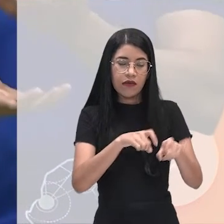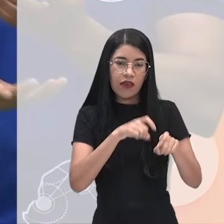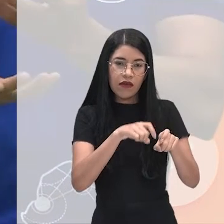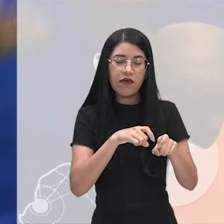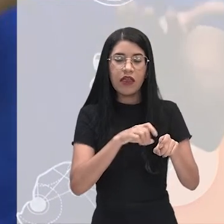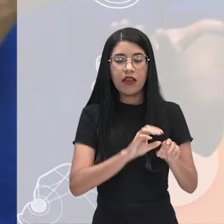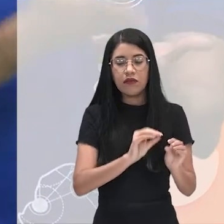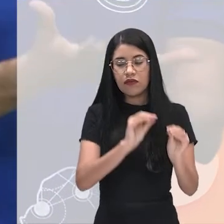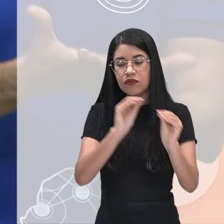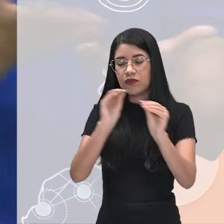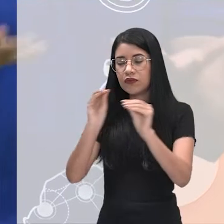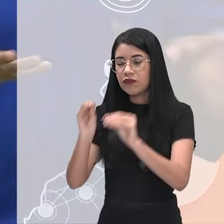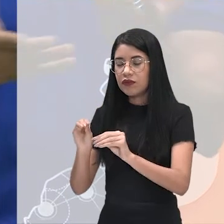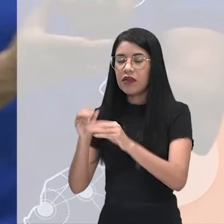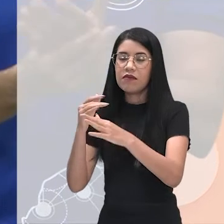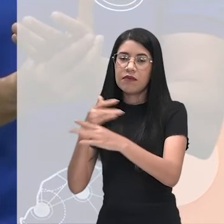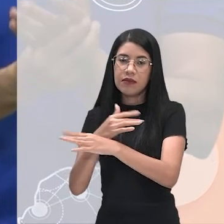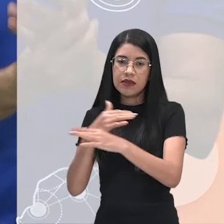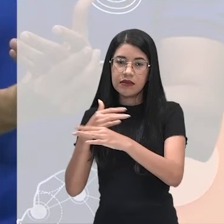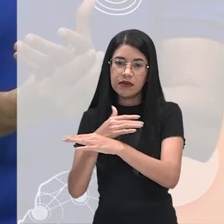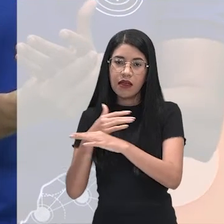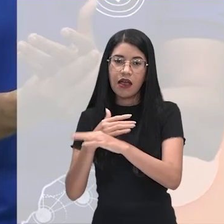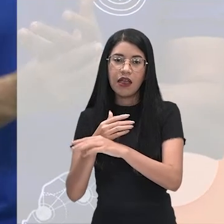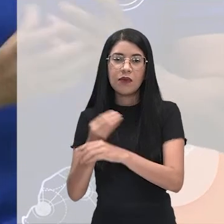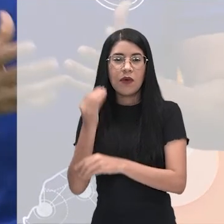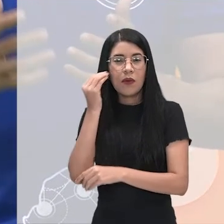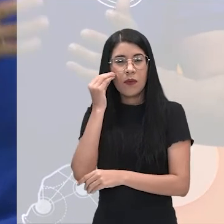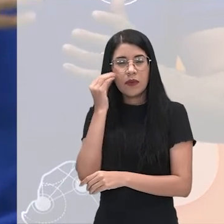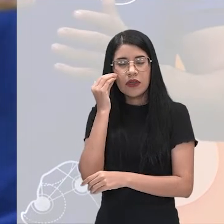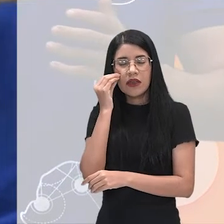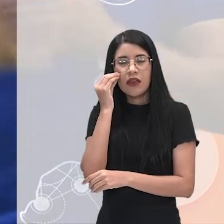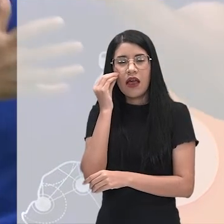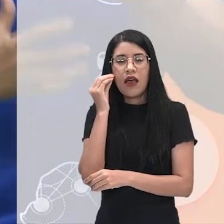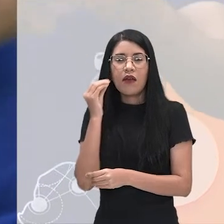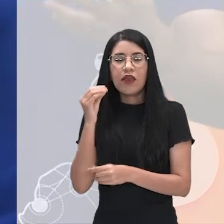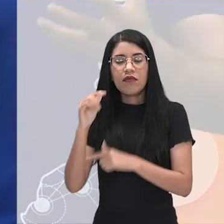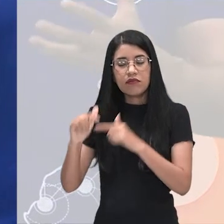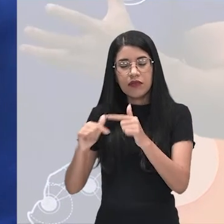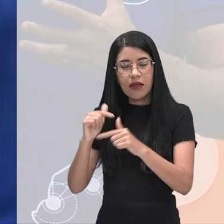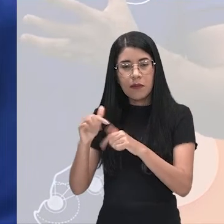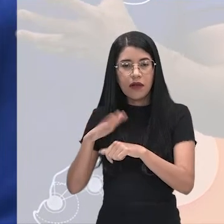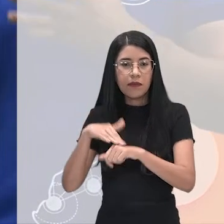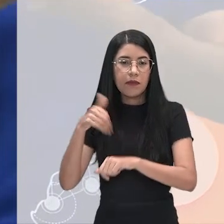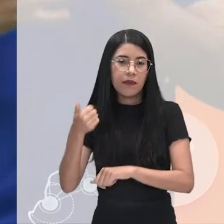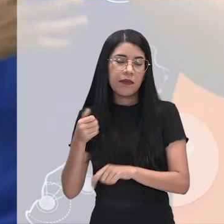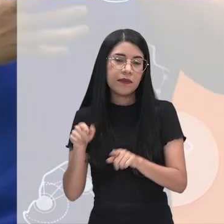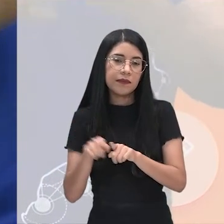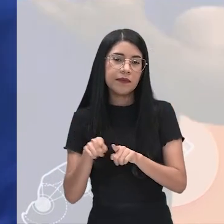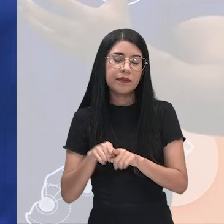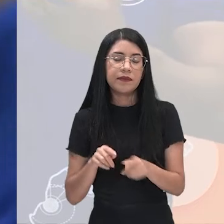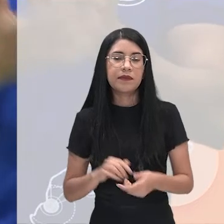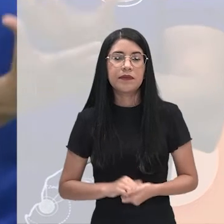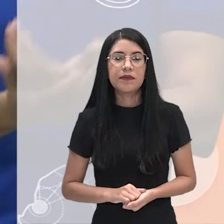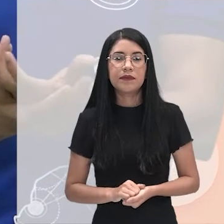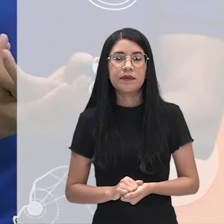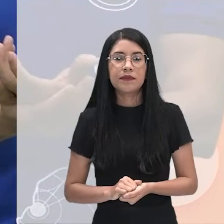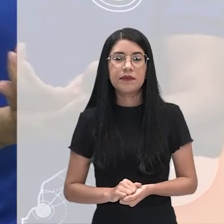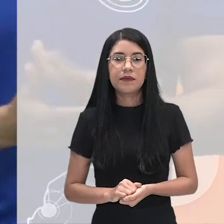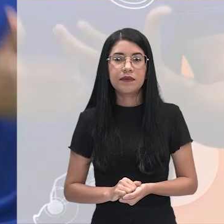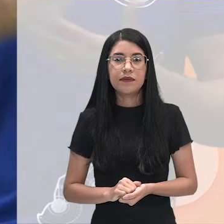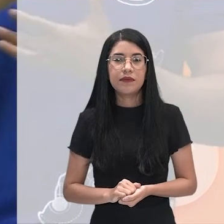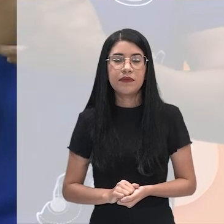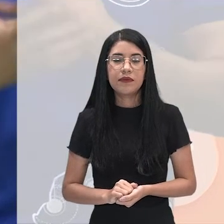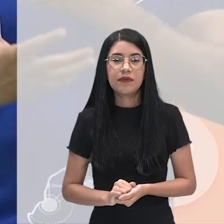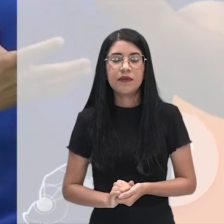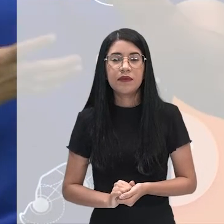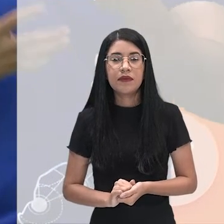produzir mercadorias a gente precisa, obviamente, de recursos naturais. Bem, como as máquinas passaram a fazer parte desse processo produtivo,